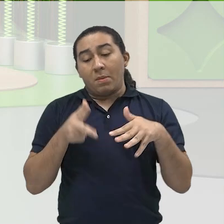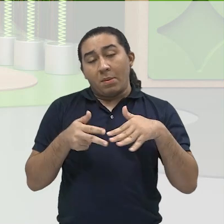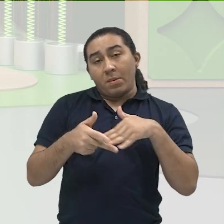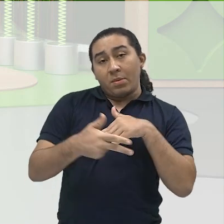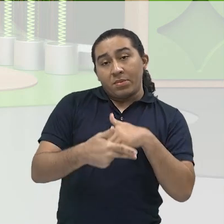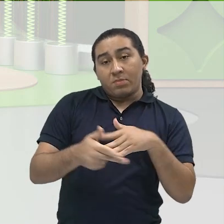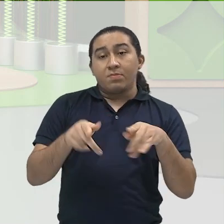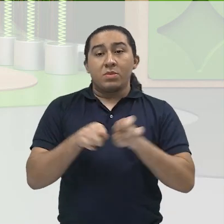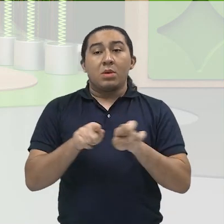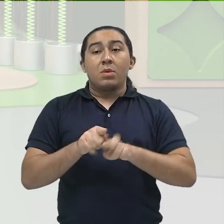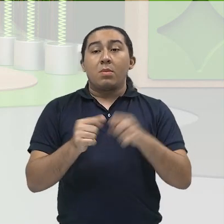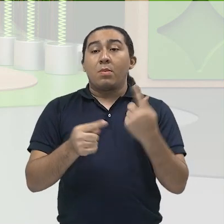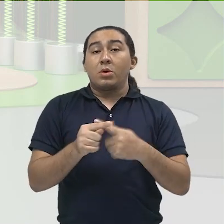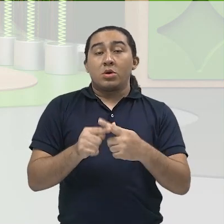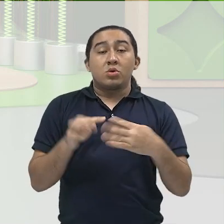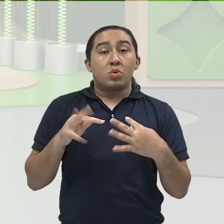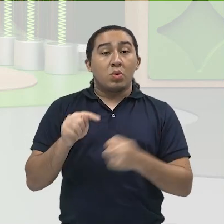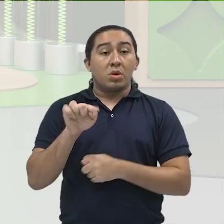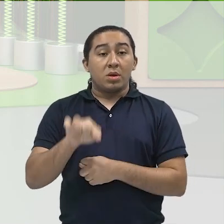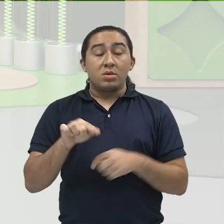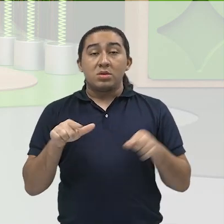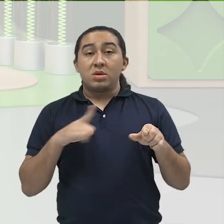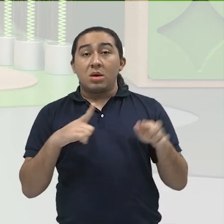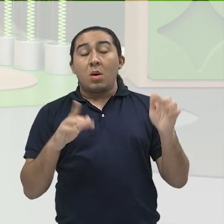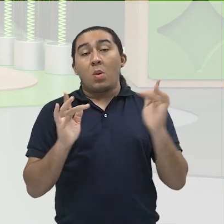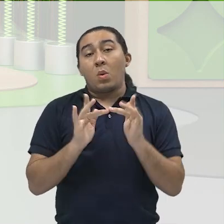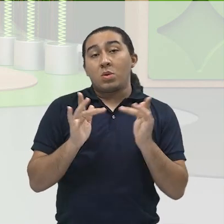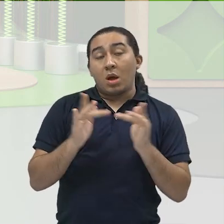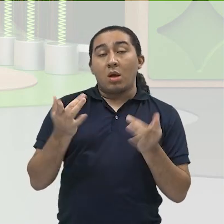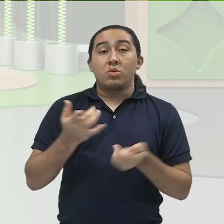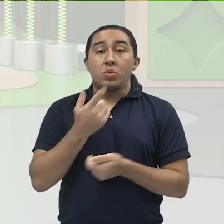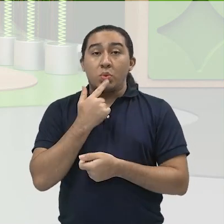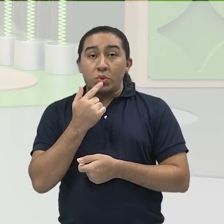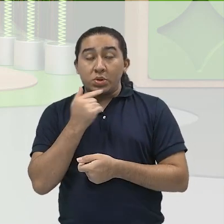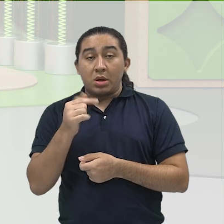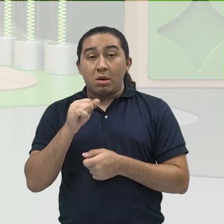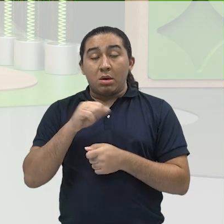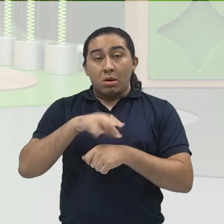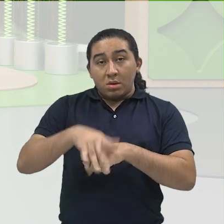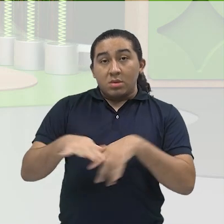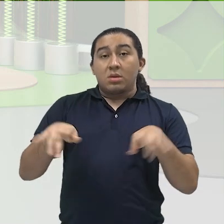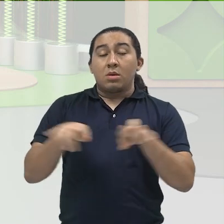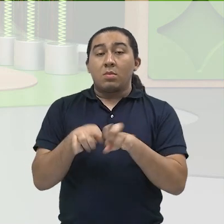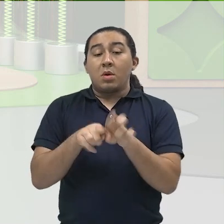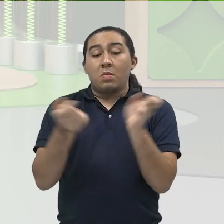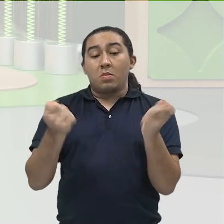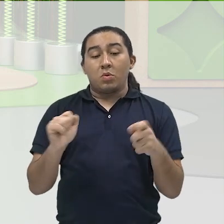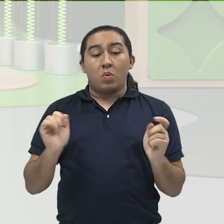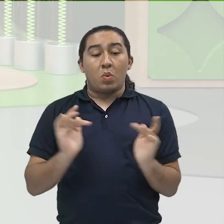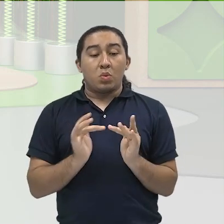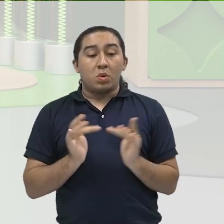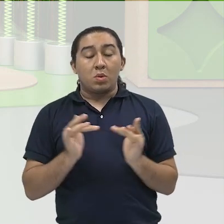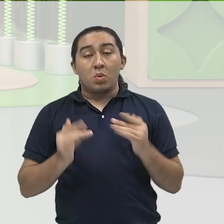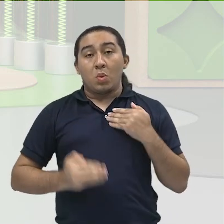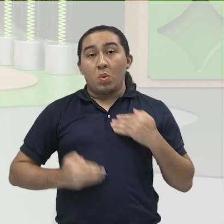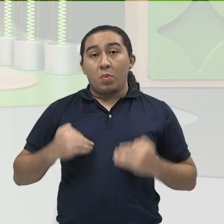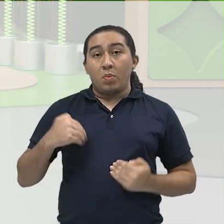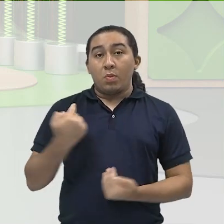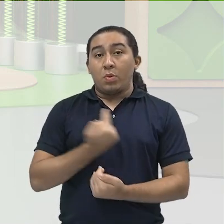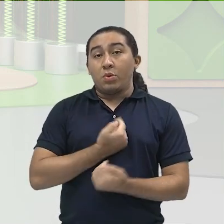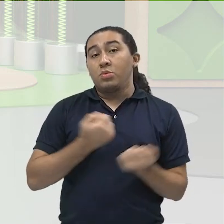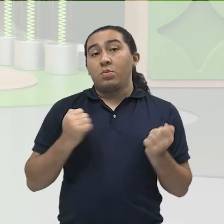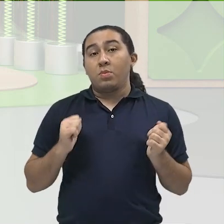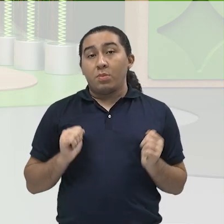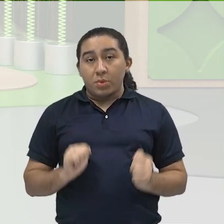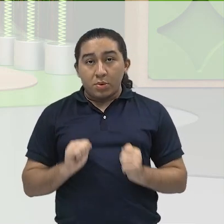alicates, porque todos esses que têm contato com o sangue, têm contato ali com partes do nosso corpo, podem ser um agente